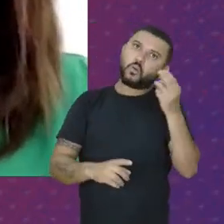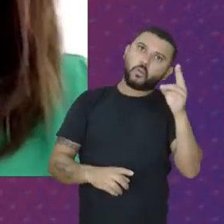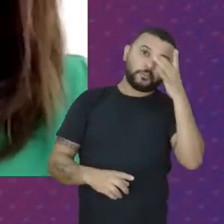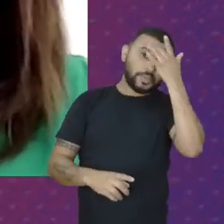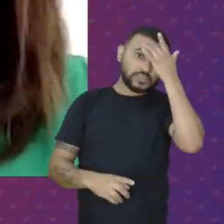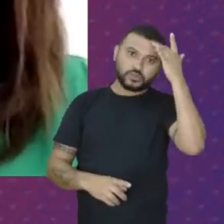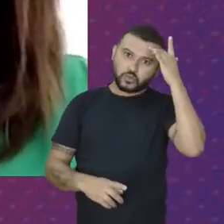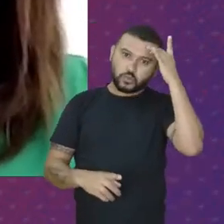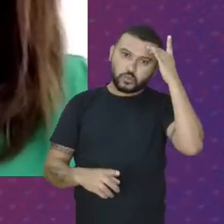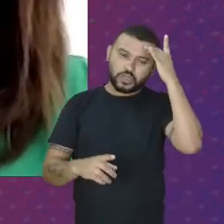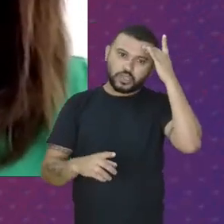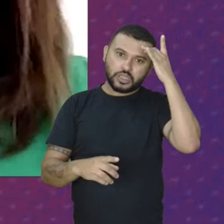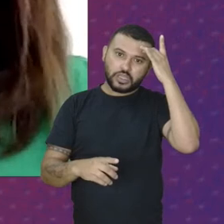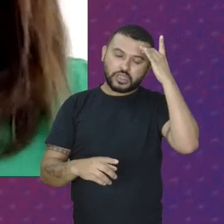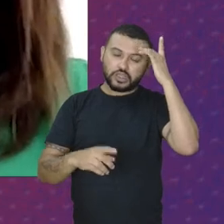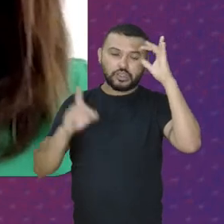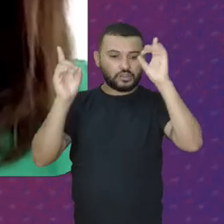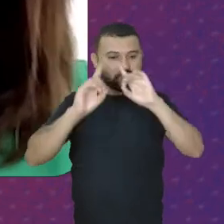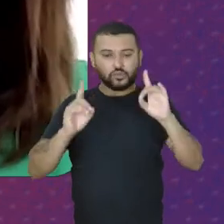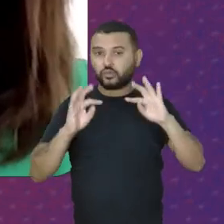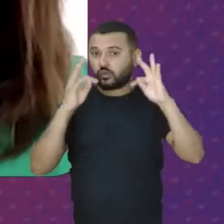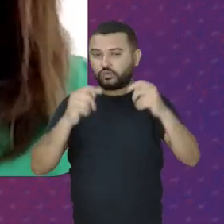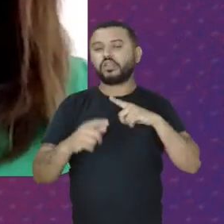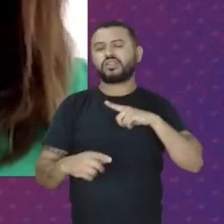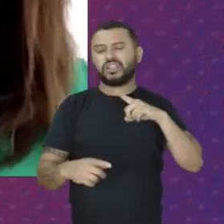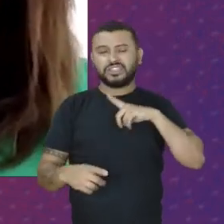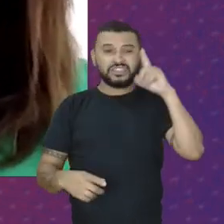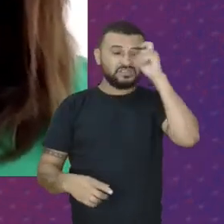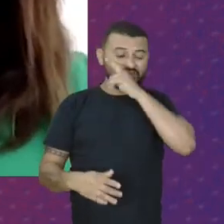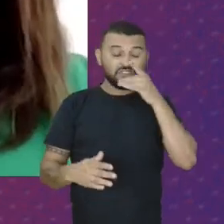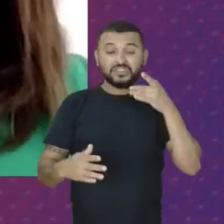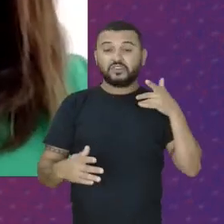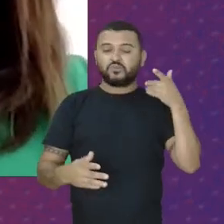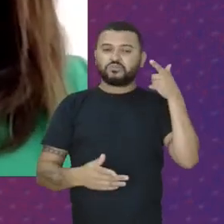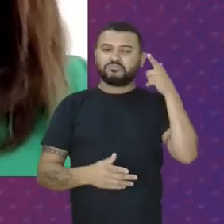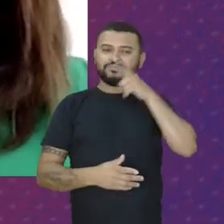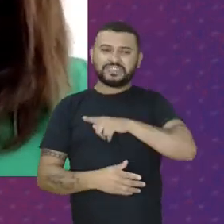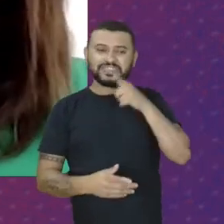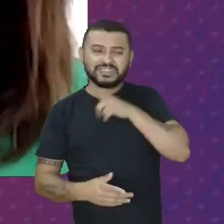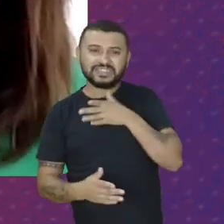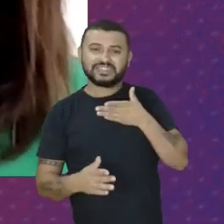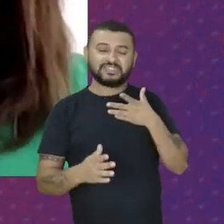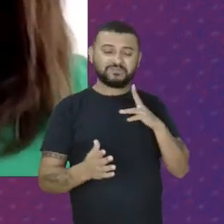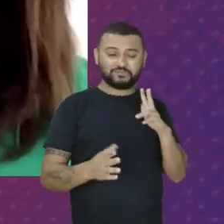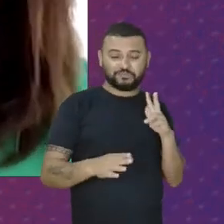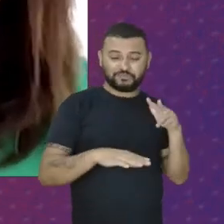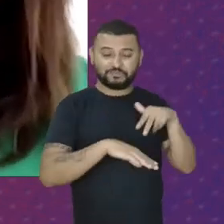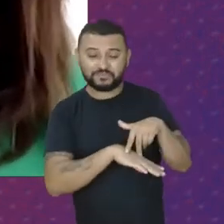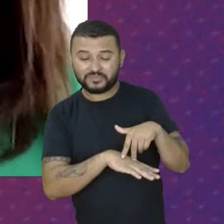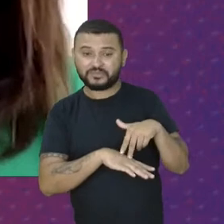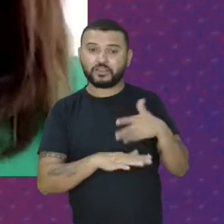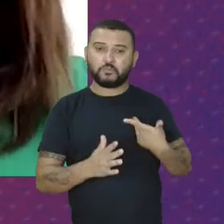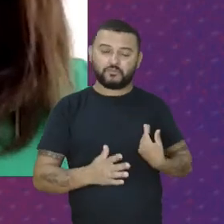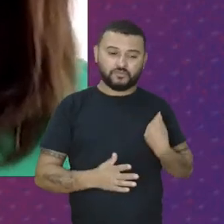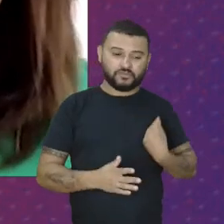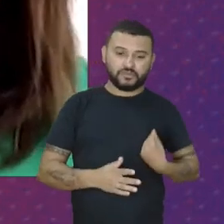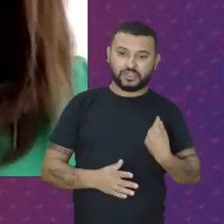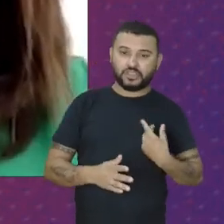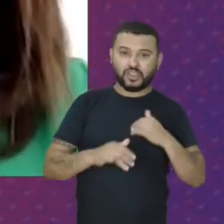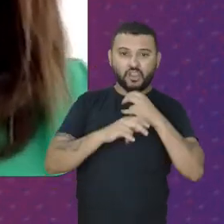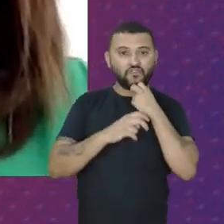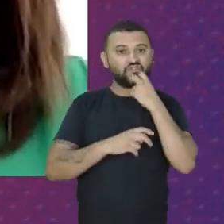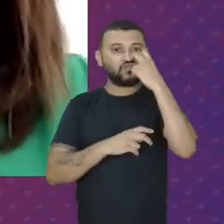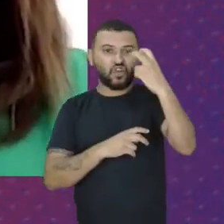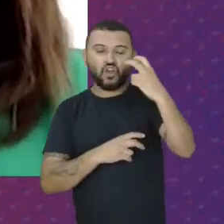com deficiência como um todo, enfrentam para poder se fazer presente, sua voz